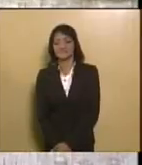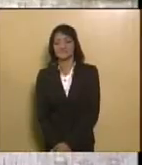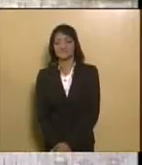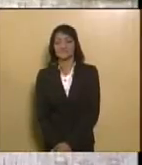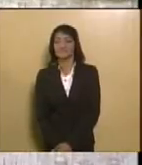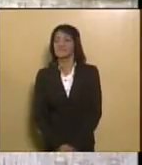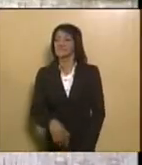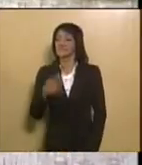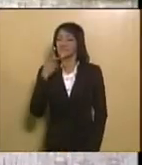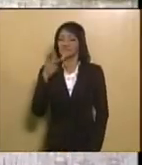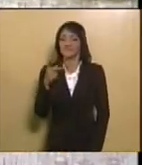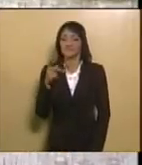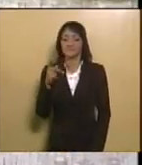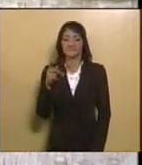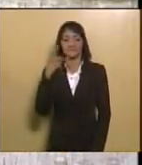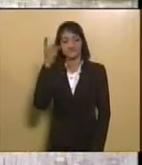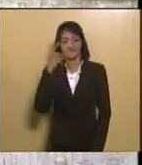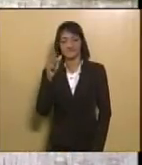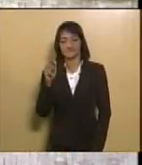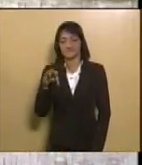Com a palavra, deputado Antônio Santos.